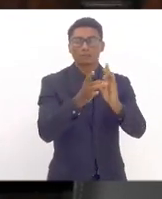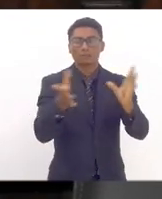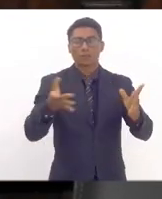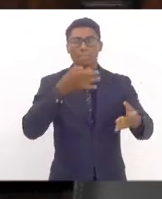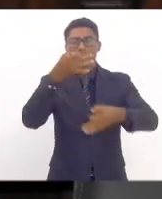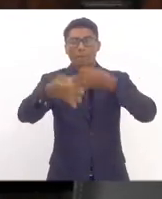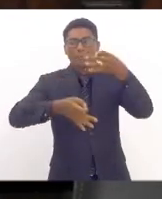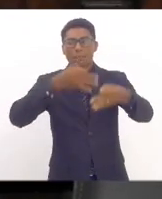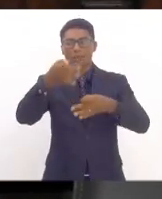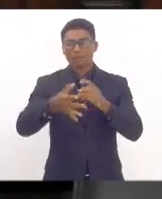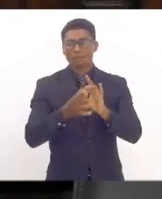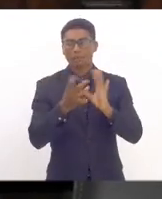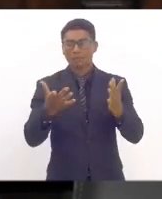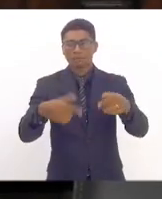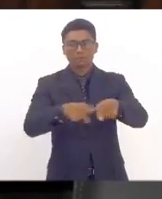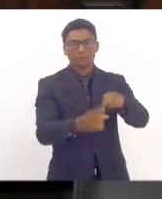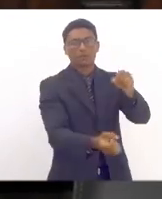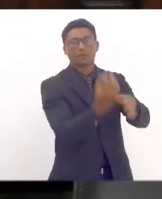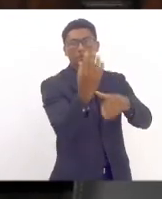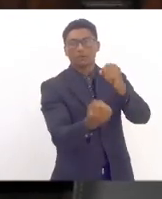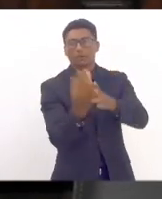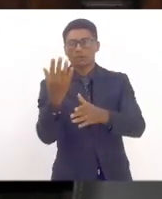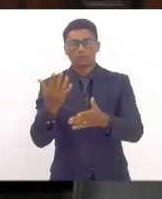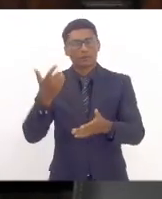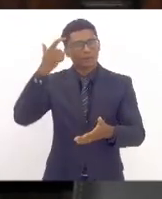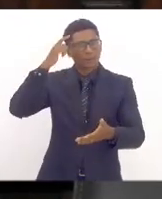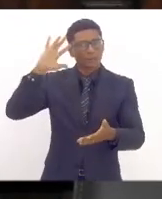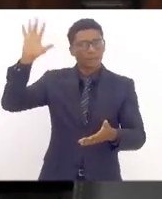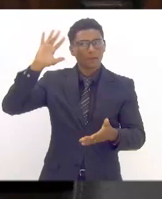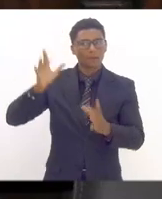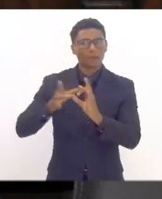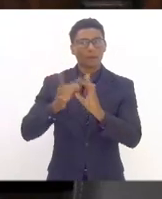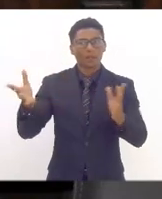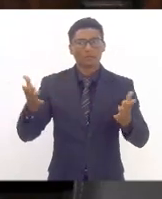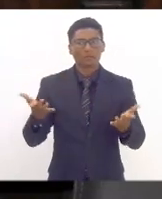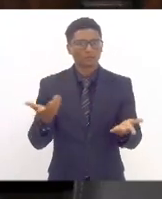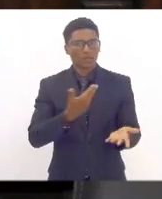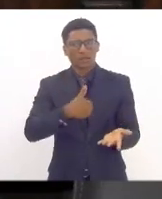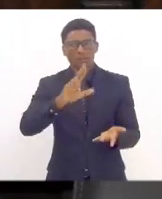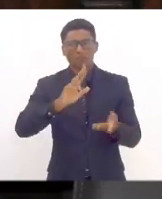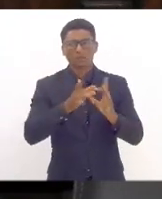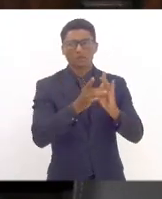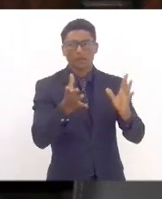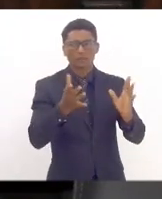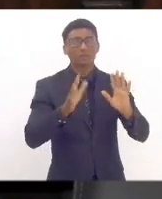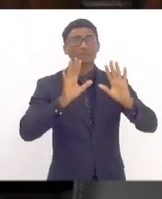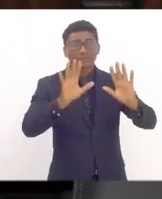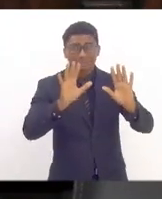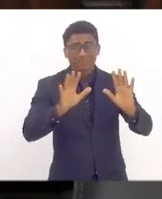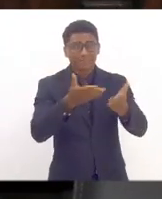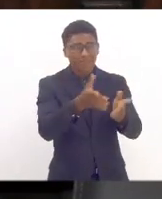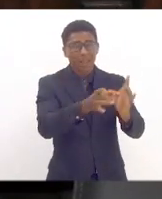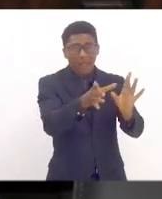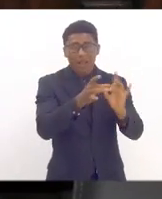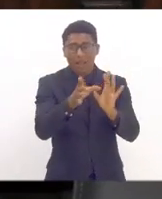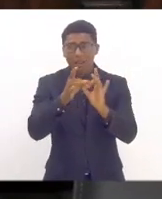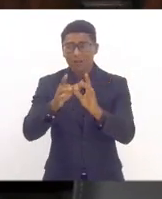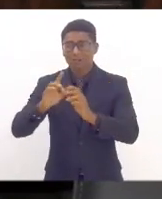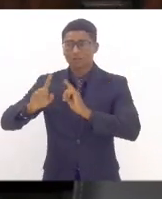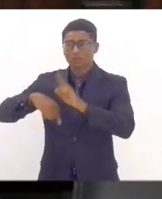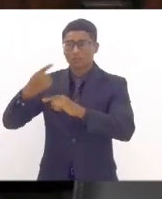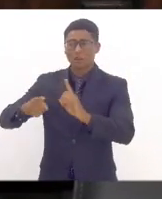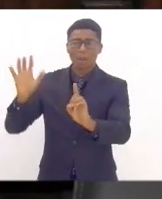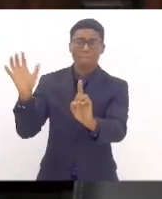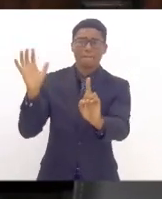opinião a liberdade de criação a liberdade de pensamento a liberdade cátedra e essas Liberdade foram violentamente agredidas pelo arbítrio